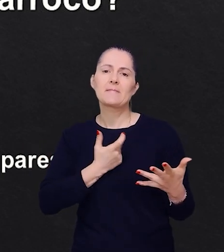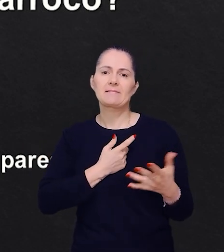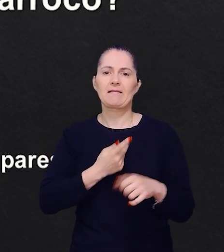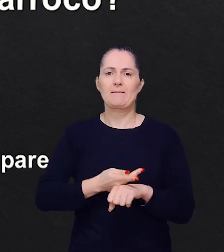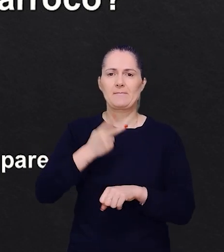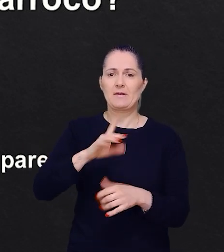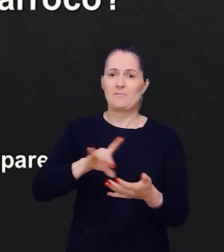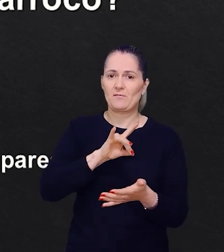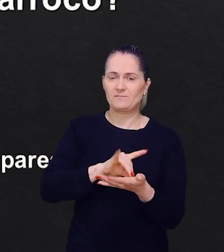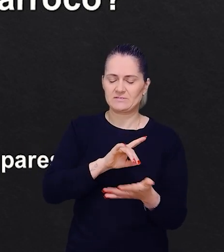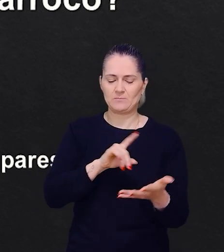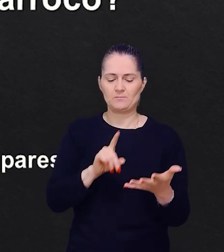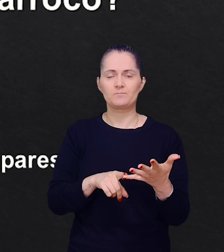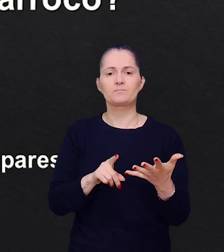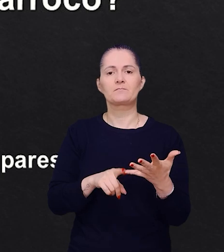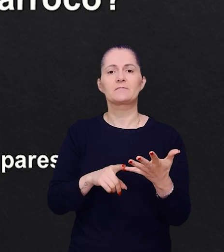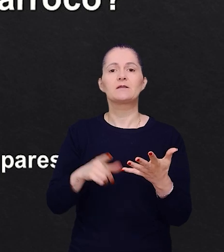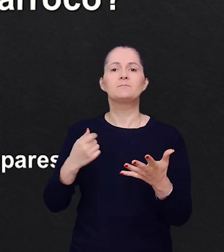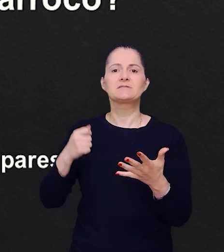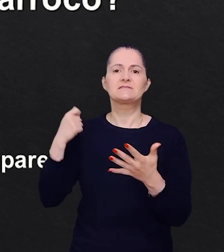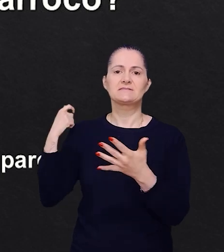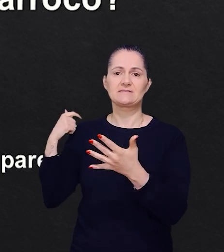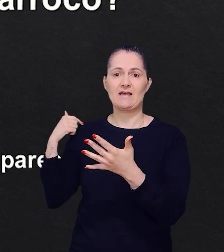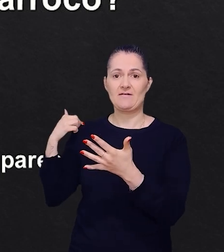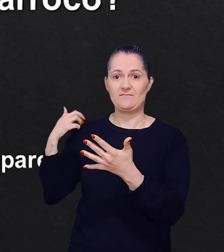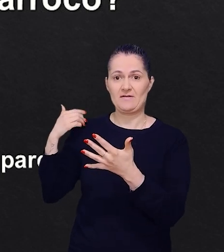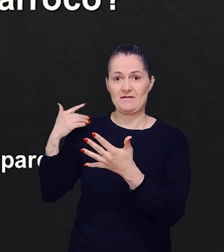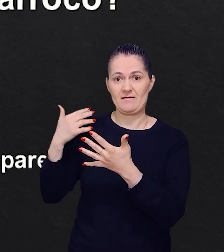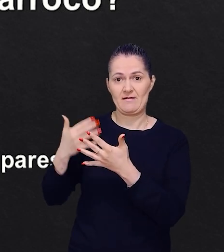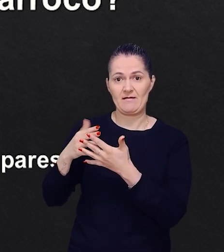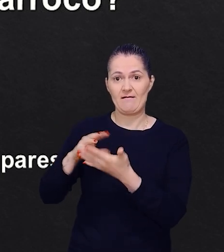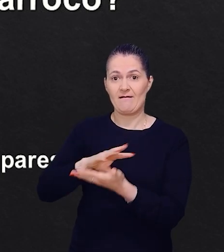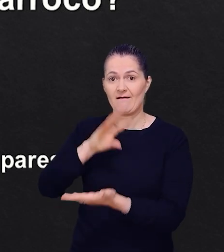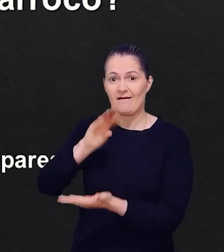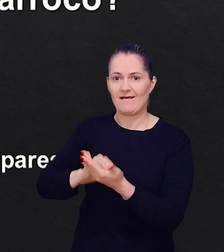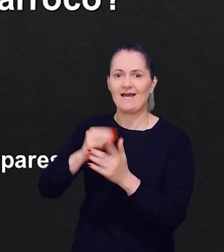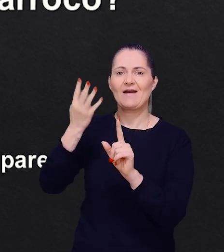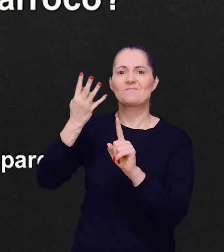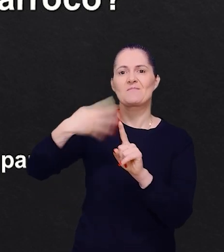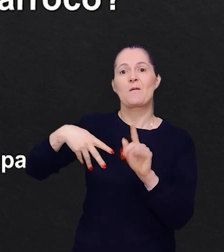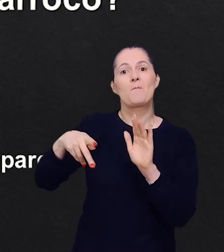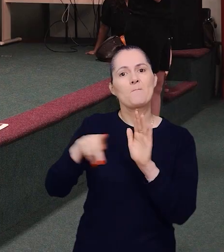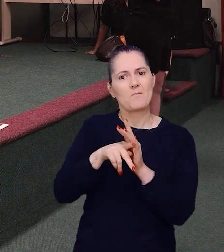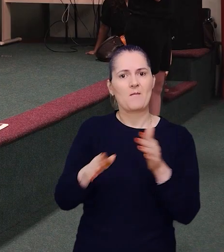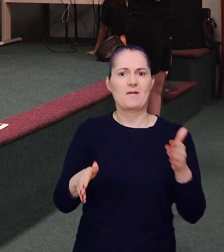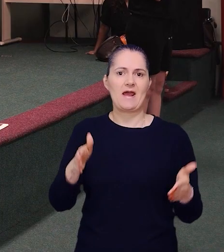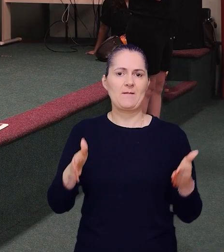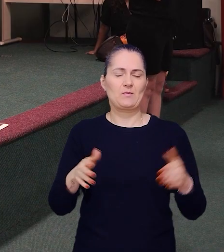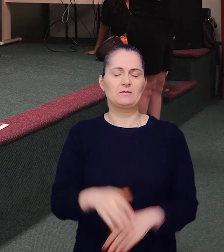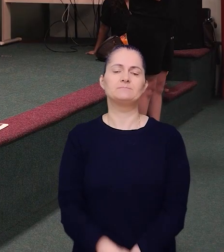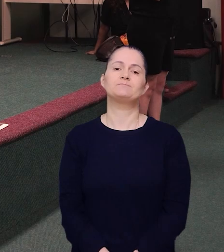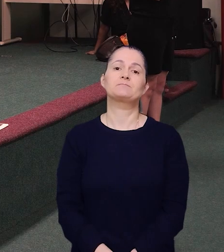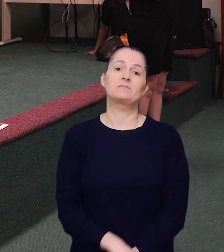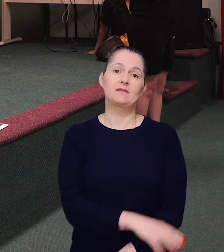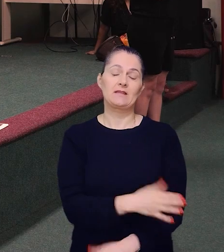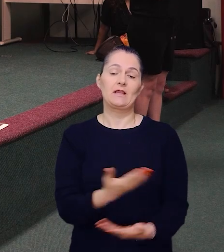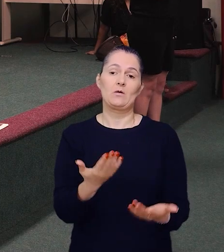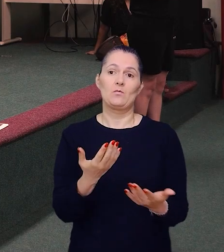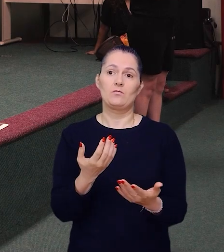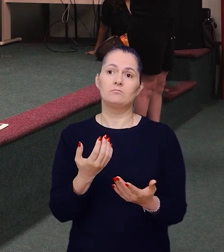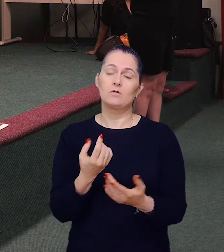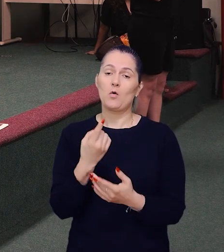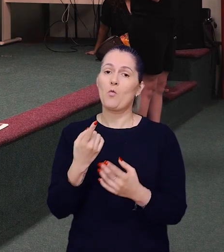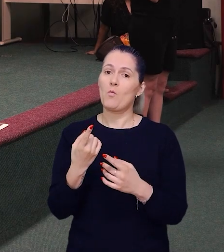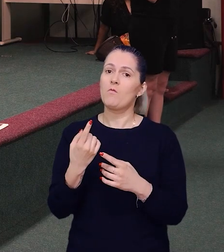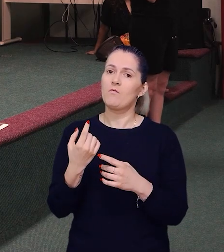prêmios oficiais e as trajetórias registradas por biógrafos do seu próprio tempo. Então, digamos que para um artista entrar